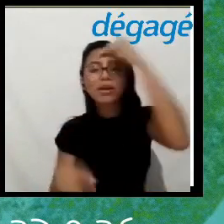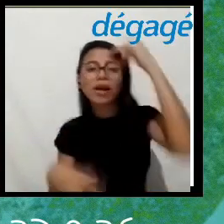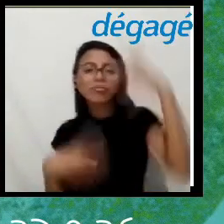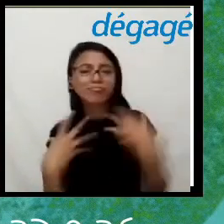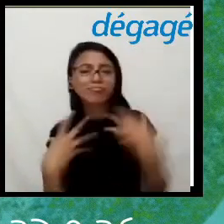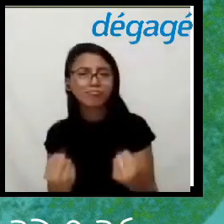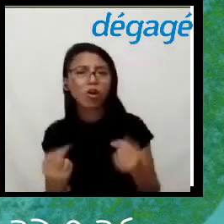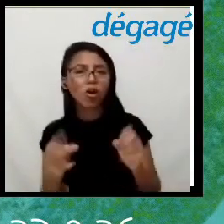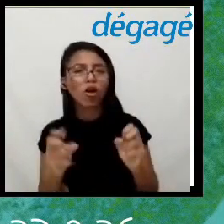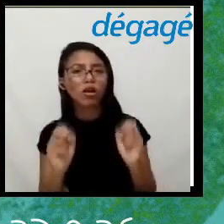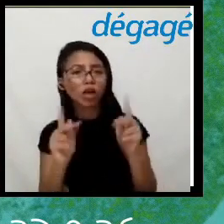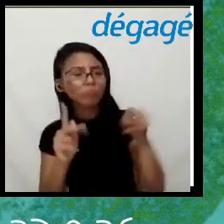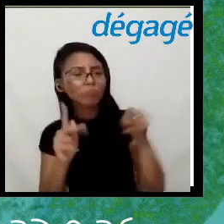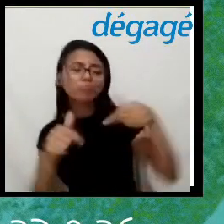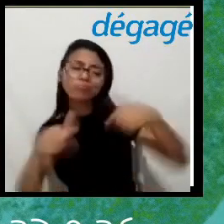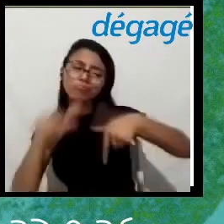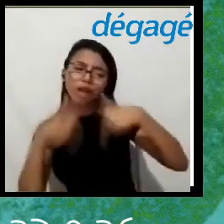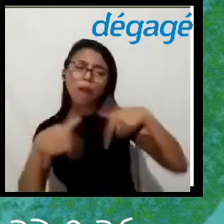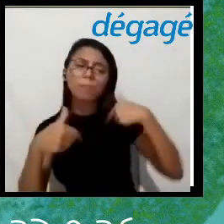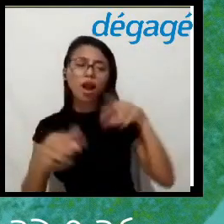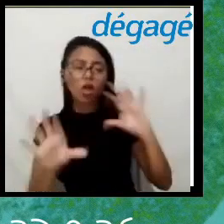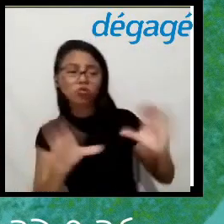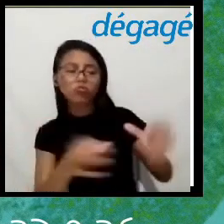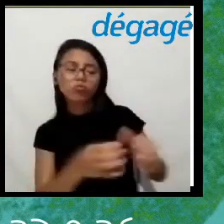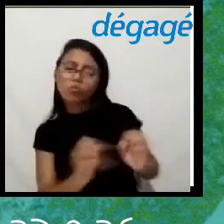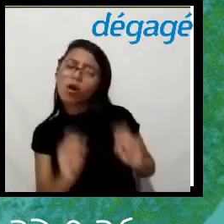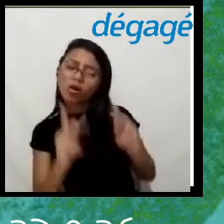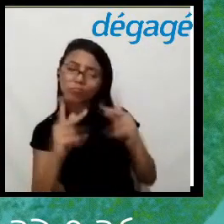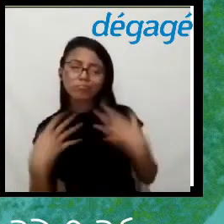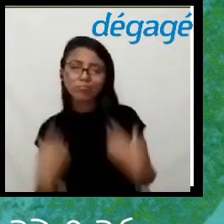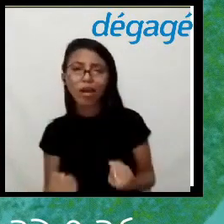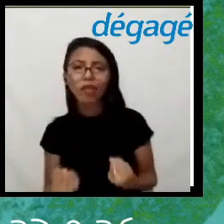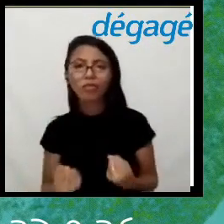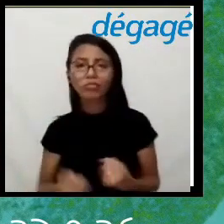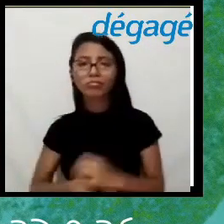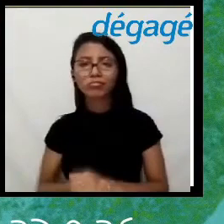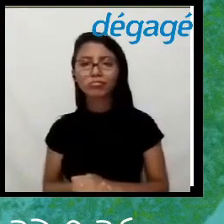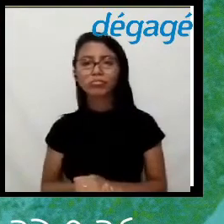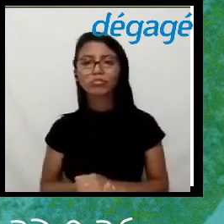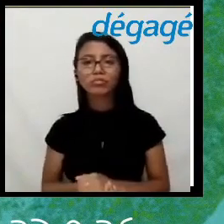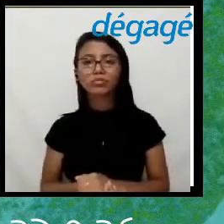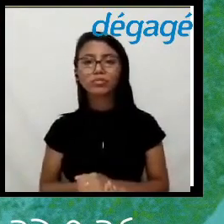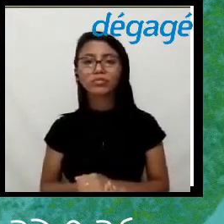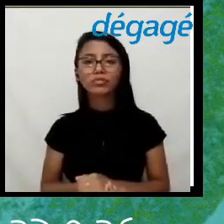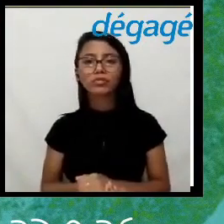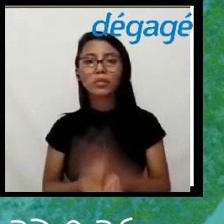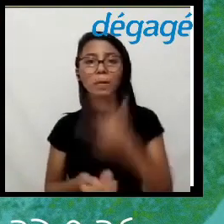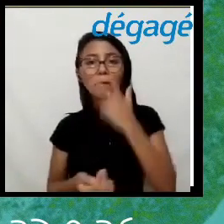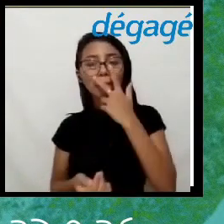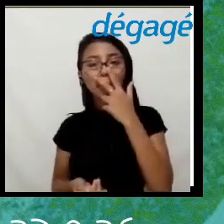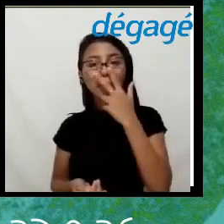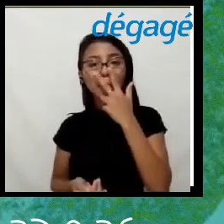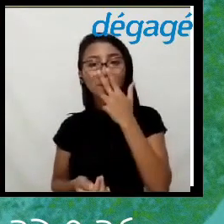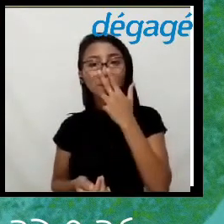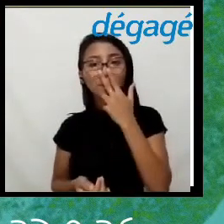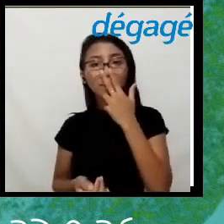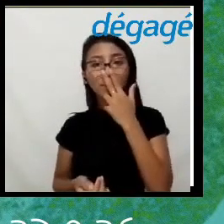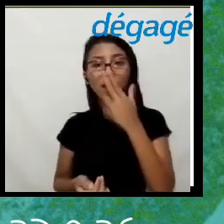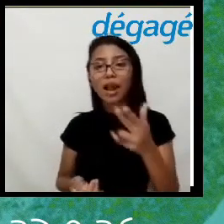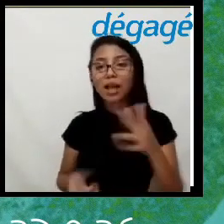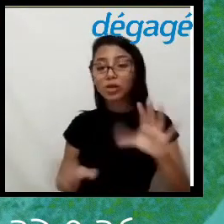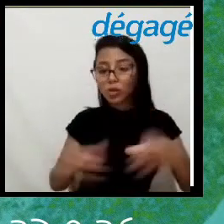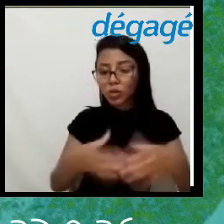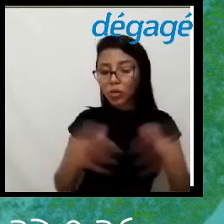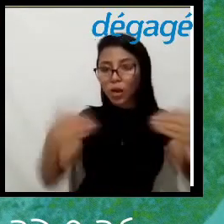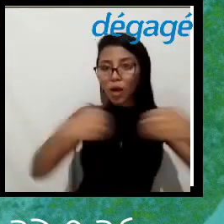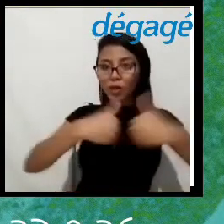Estávamos fazendo com que essas outras pessoas, alheias à oficina de teatro circulando, afetassem e fossem afetados pela existência e liberdade